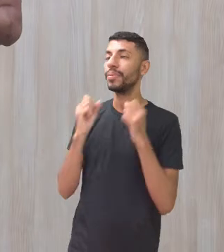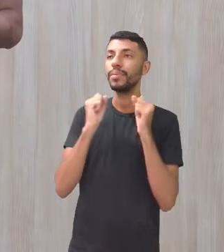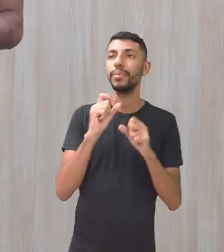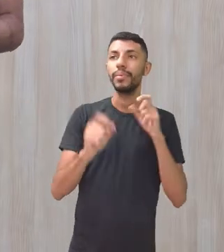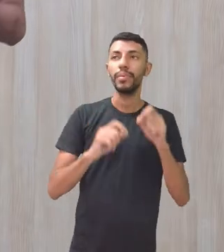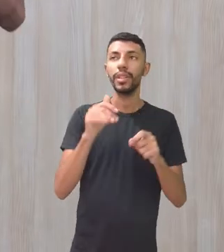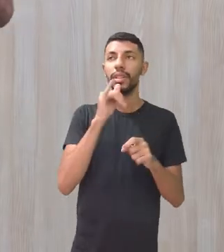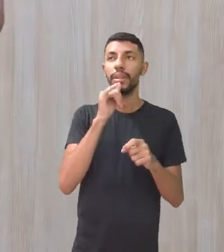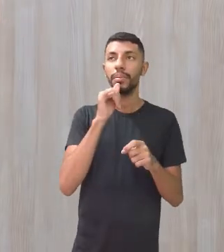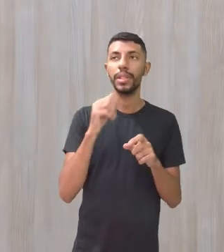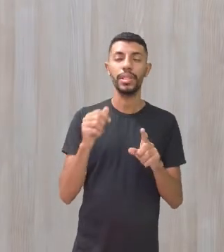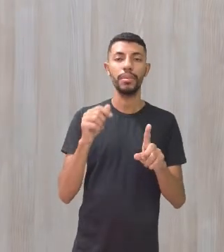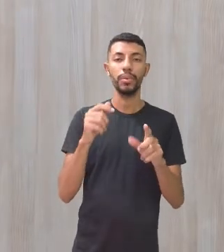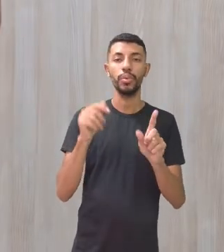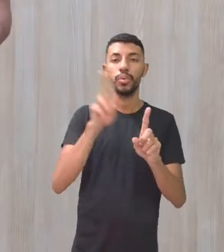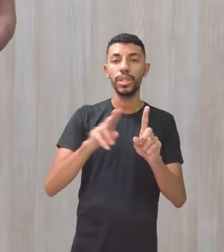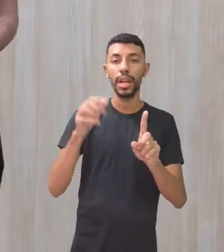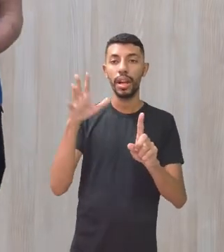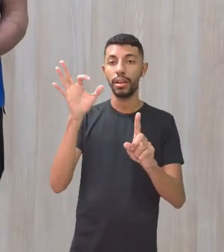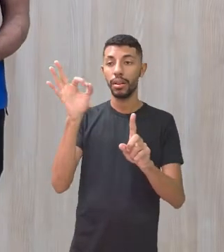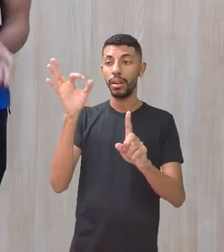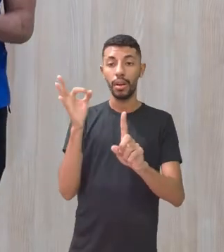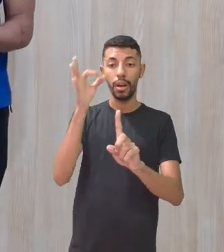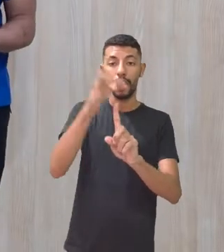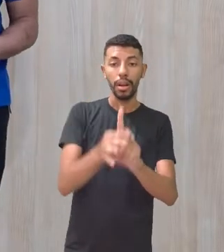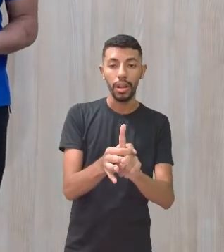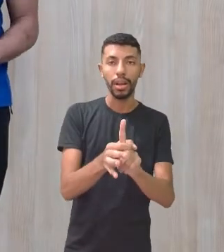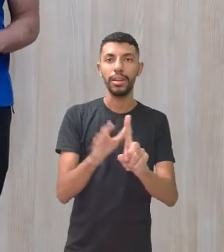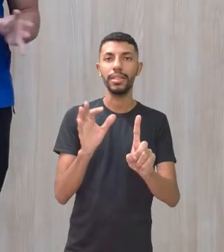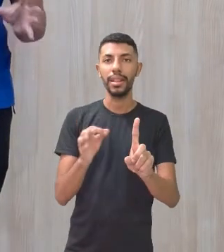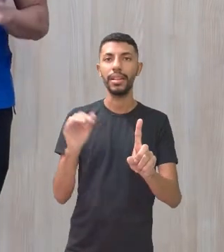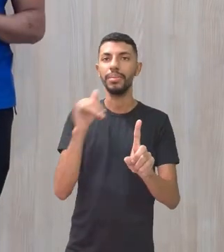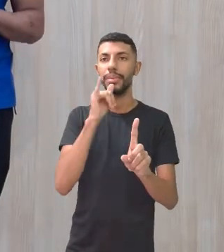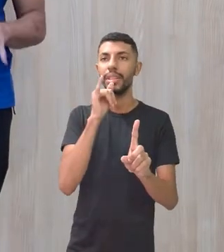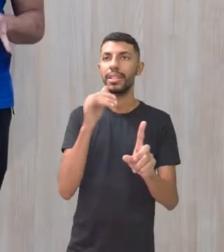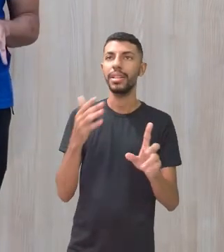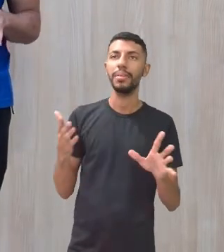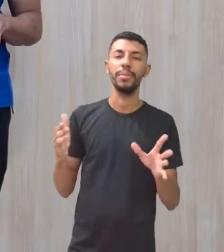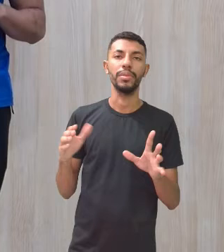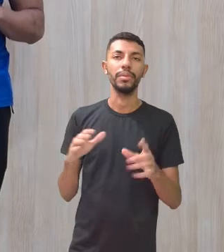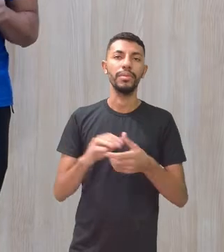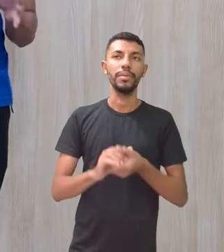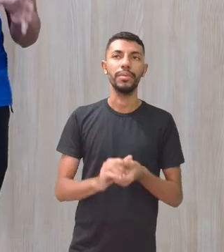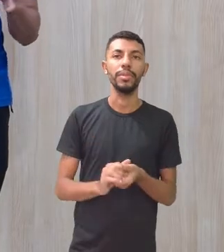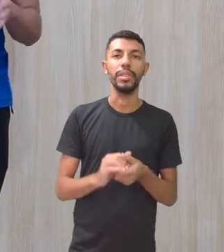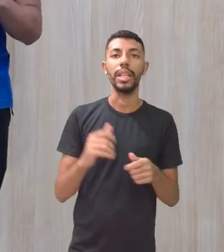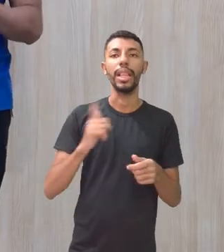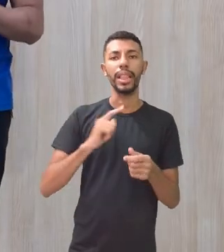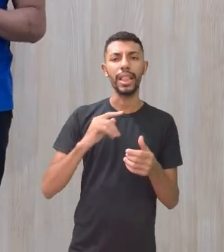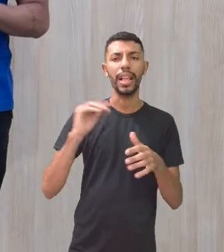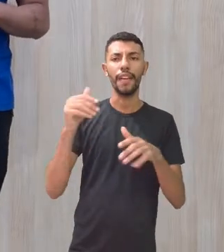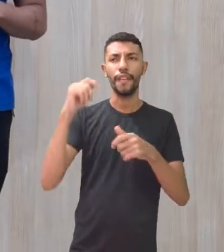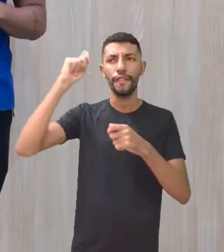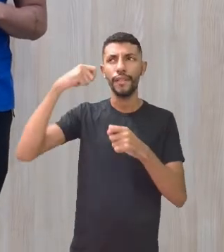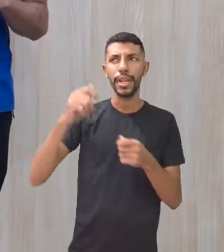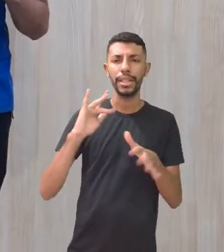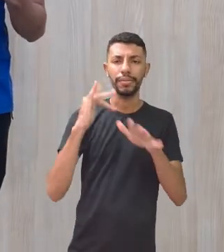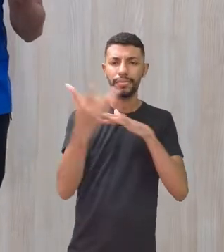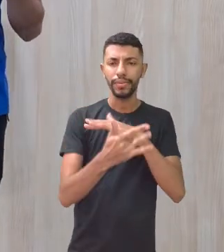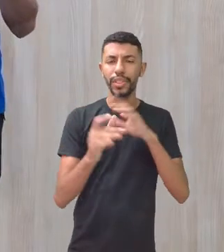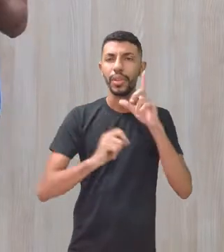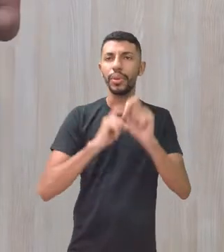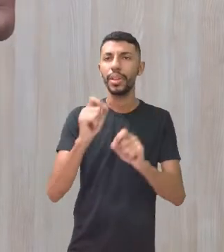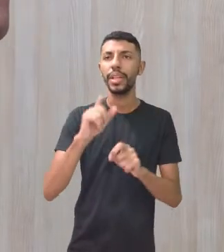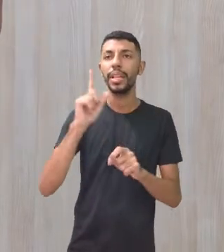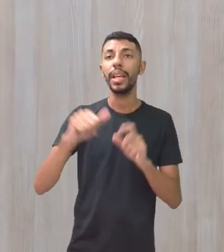um bambolê para pegar alguém. Tem um vídeo circulando aí nas redes sociais, né, em várias redes sociais,